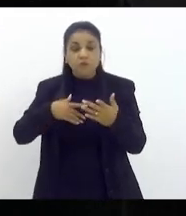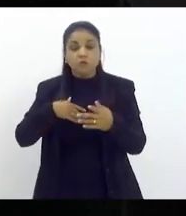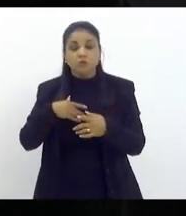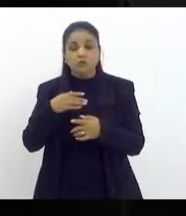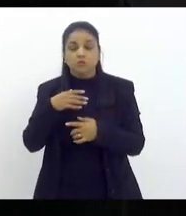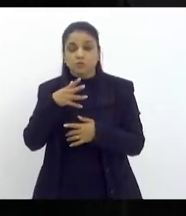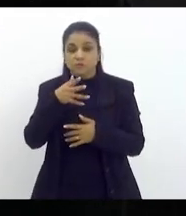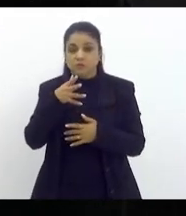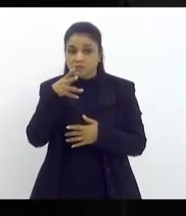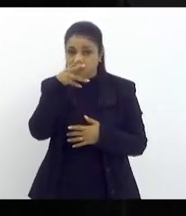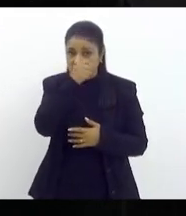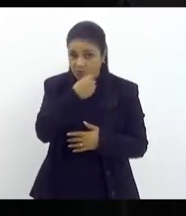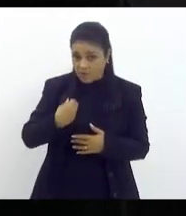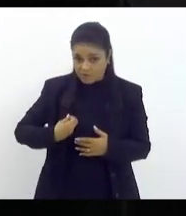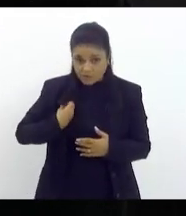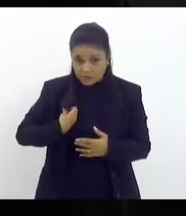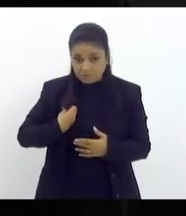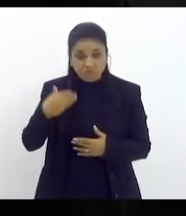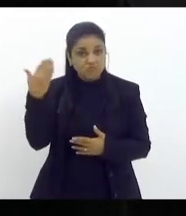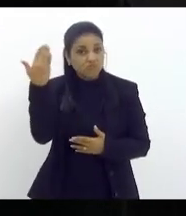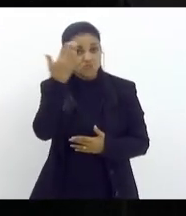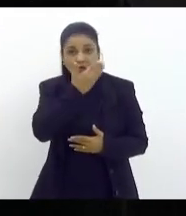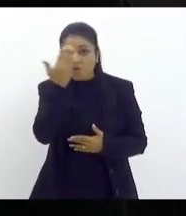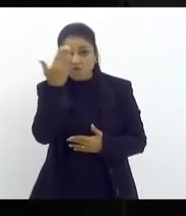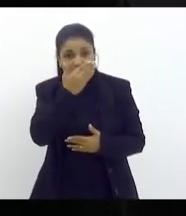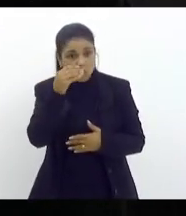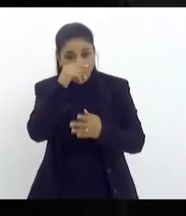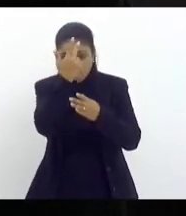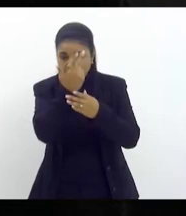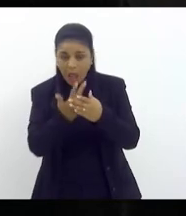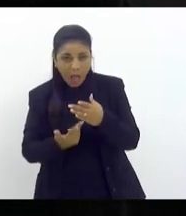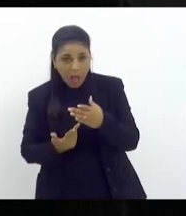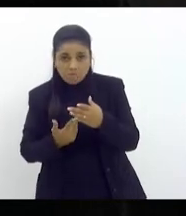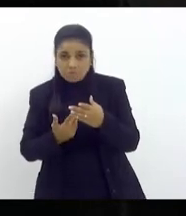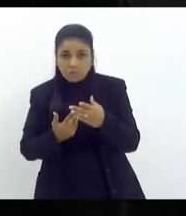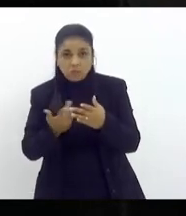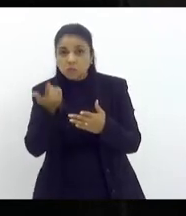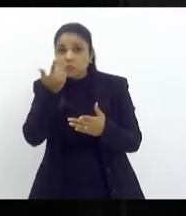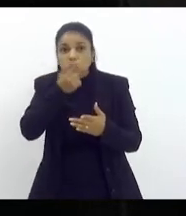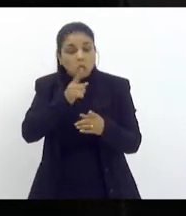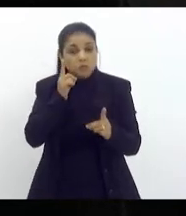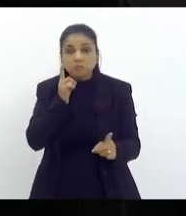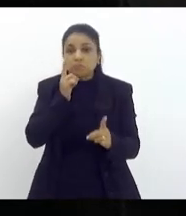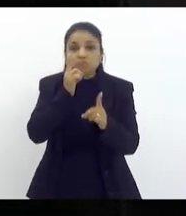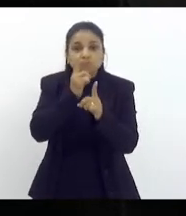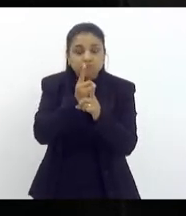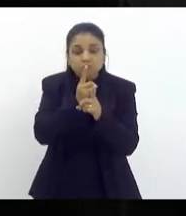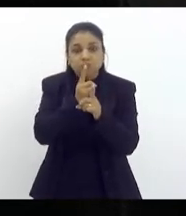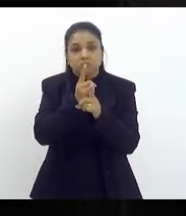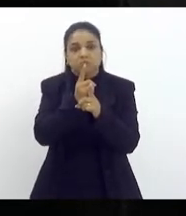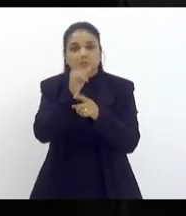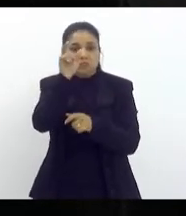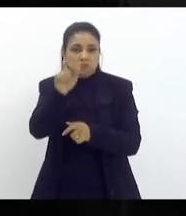não viram ele se afogar e nem conseguiram identificar o afogamento dele então nesse contexto